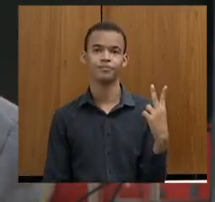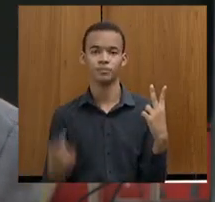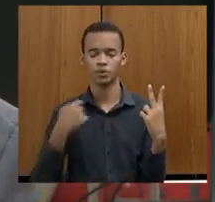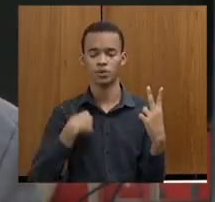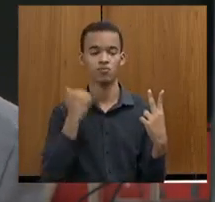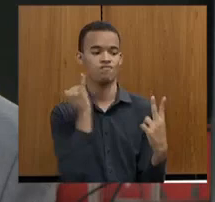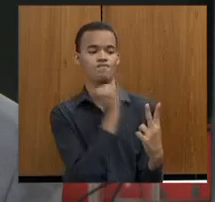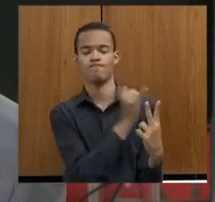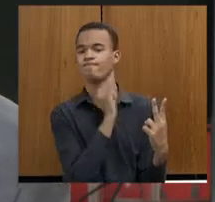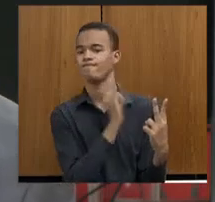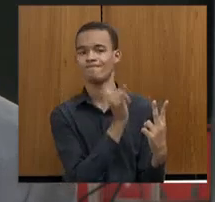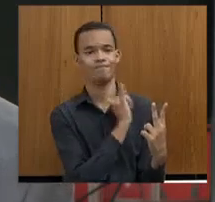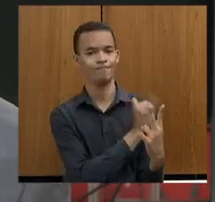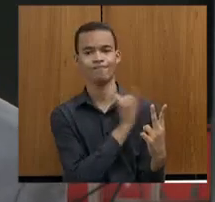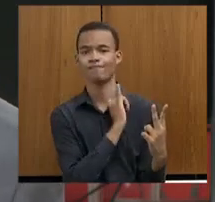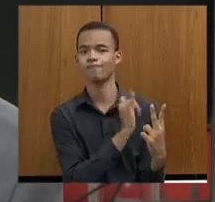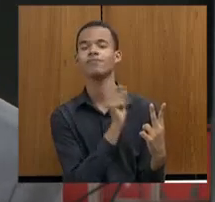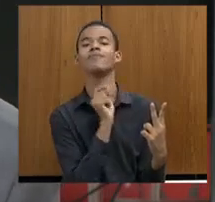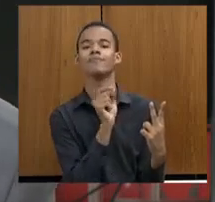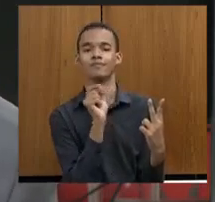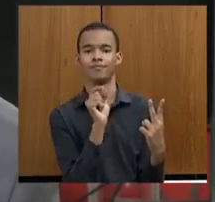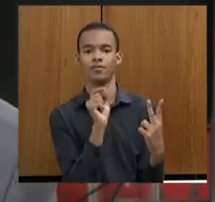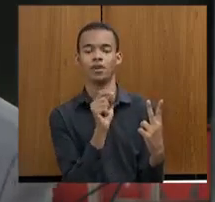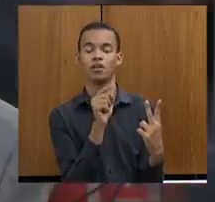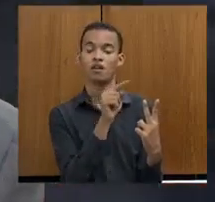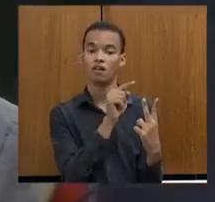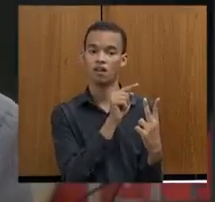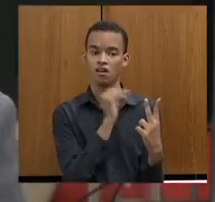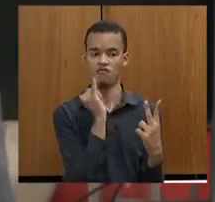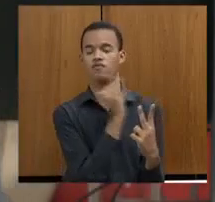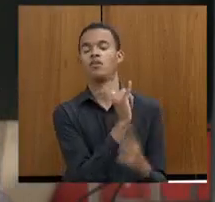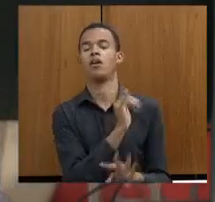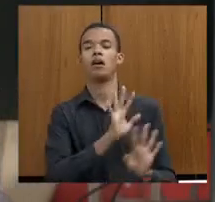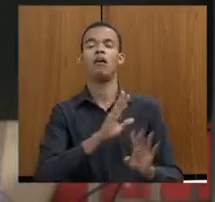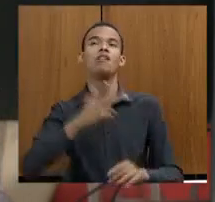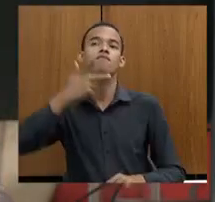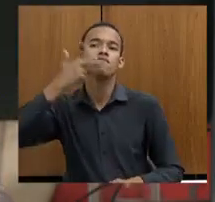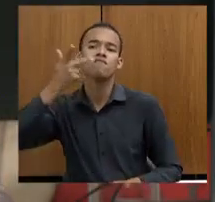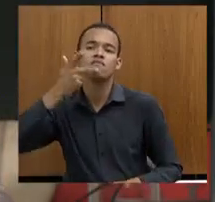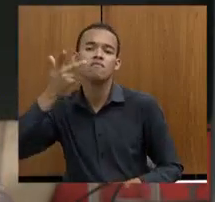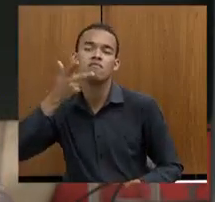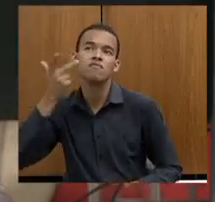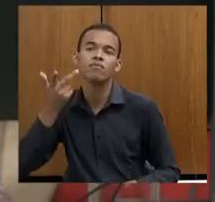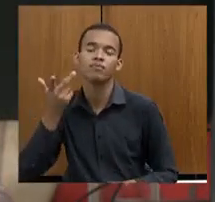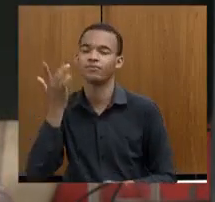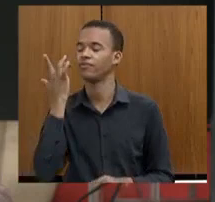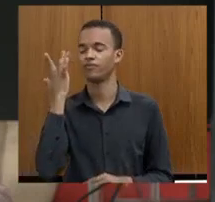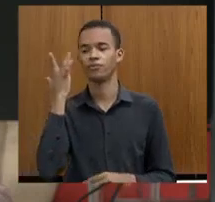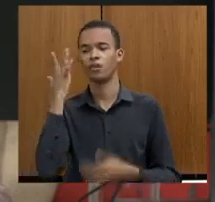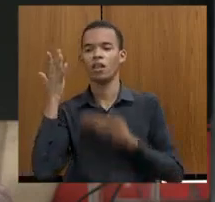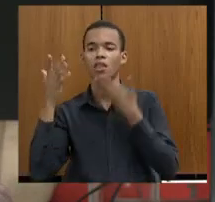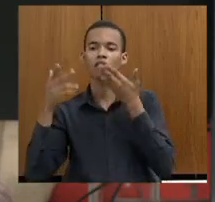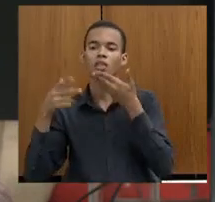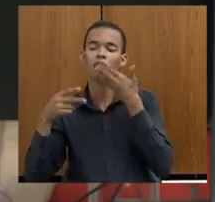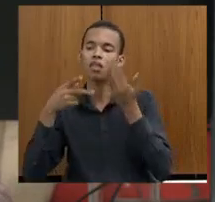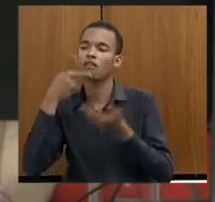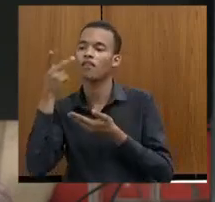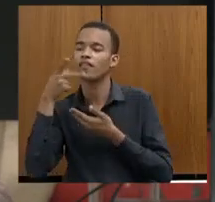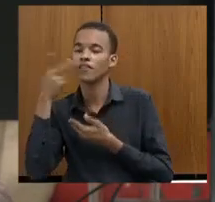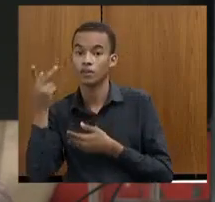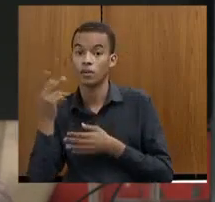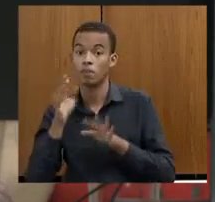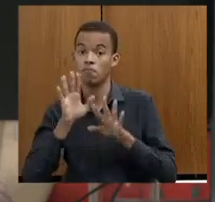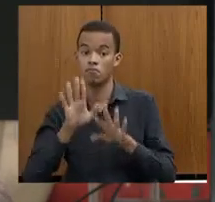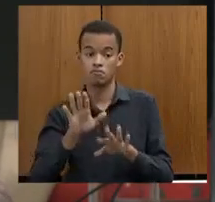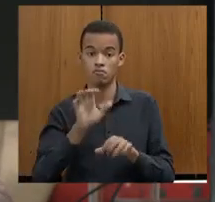para eles falar é muito fácil nós temos aqui fazer nós temos é que dá